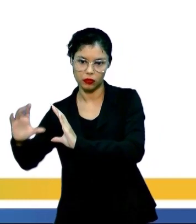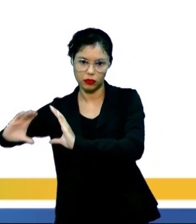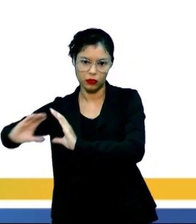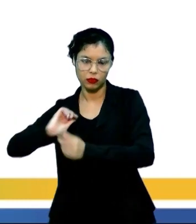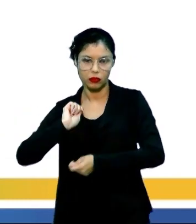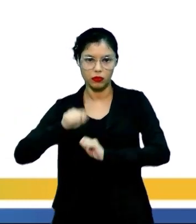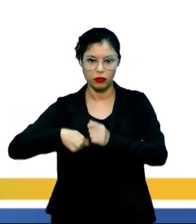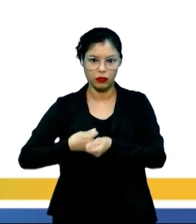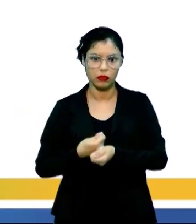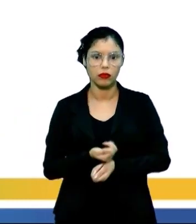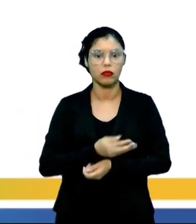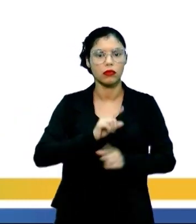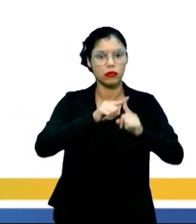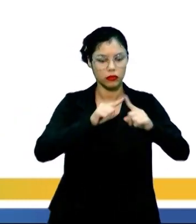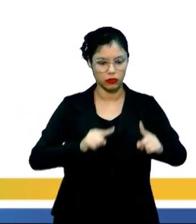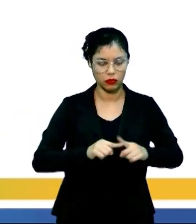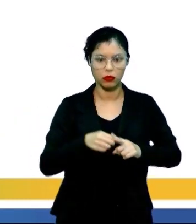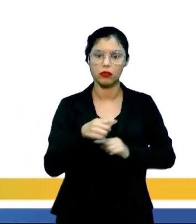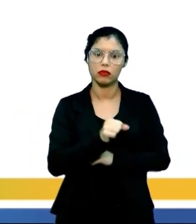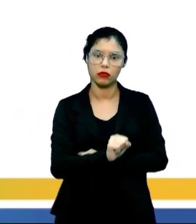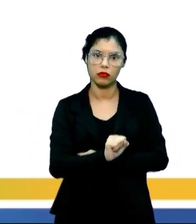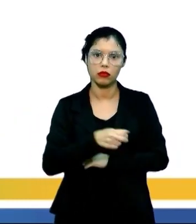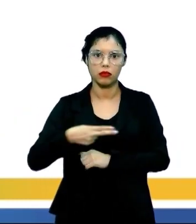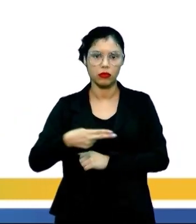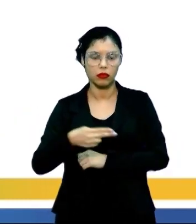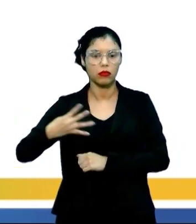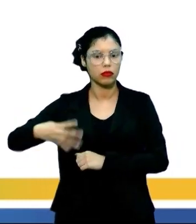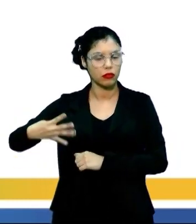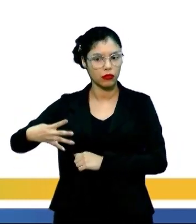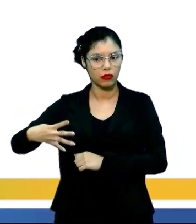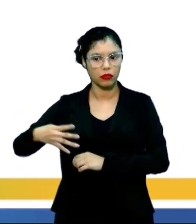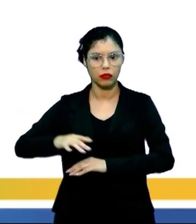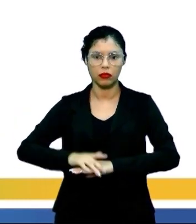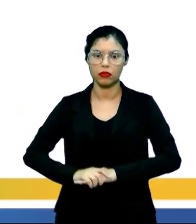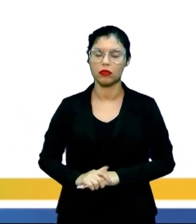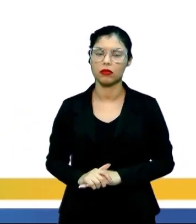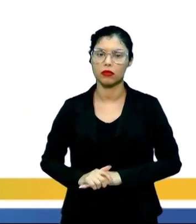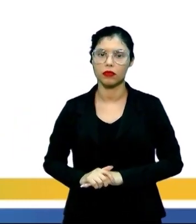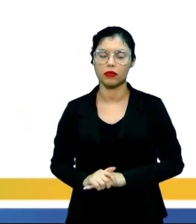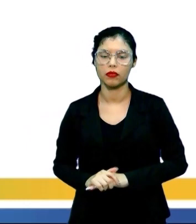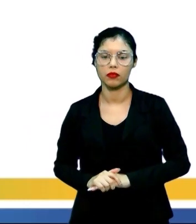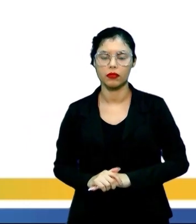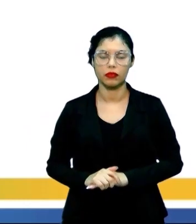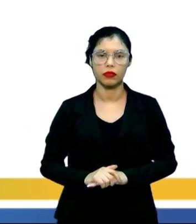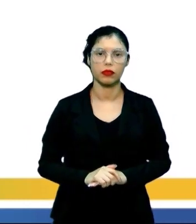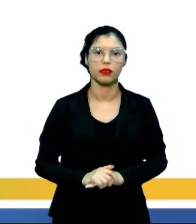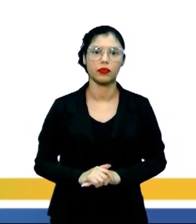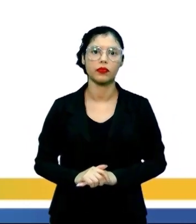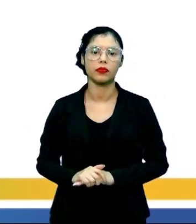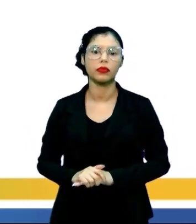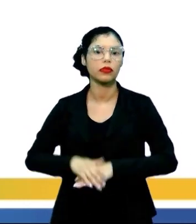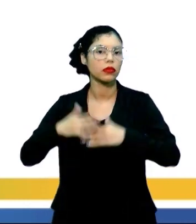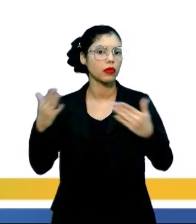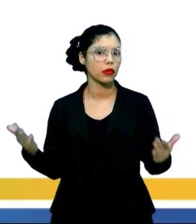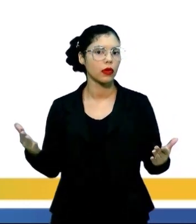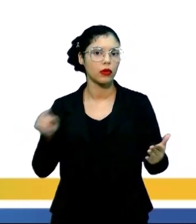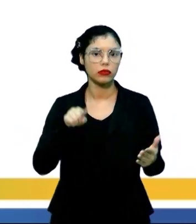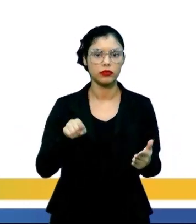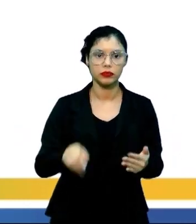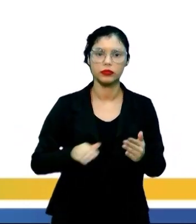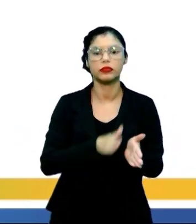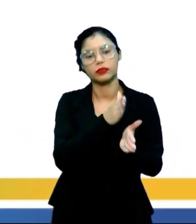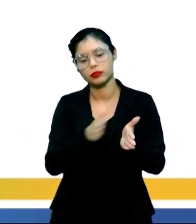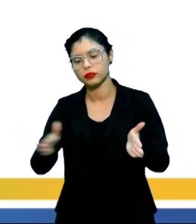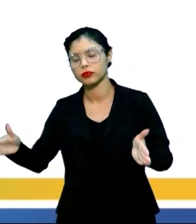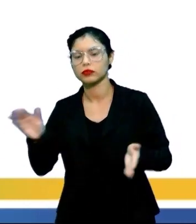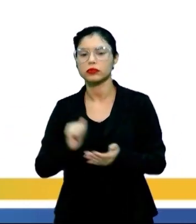jogo de sinal, de menos com menos, resulta em mais, teremos 3 mais 1 que resulta em 4. Então, esse